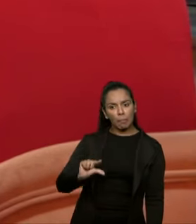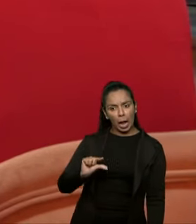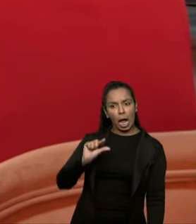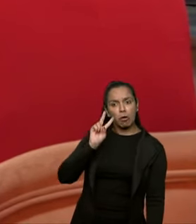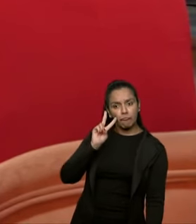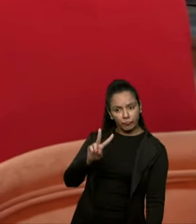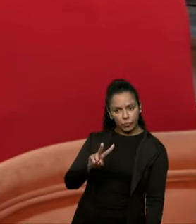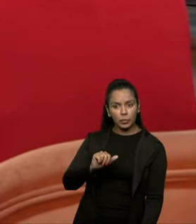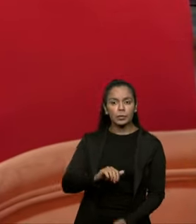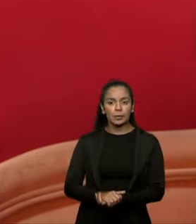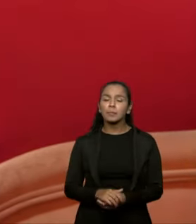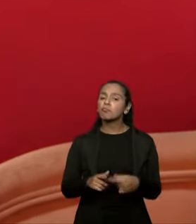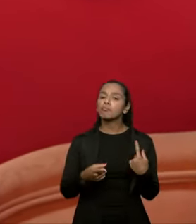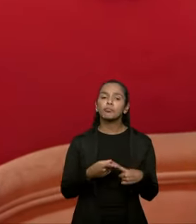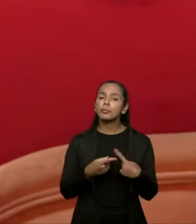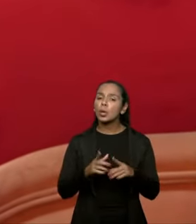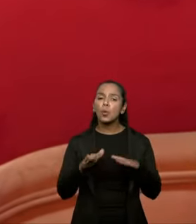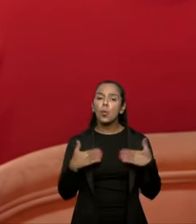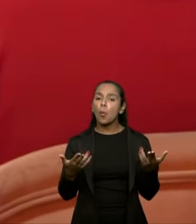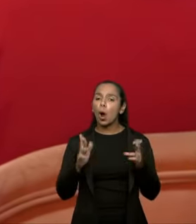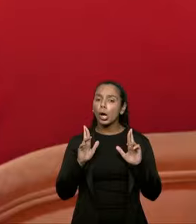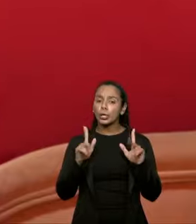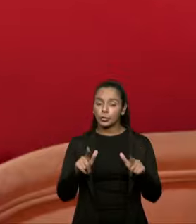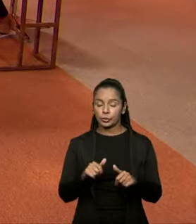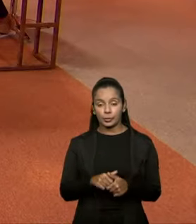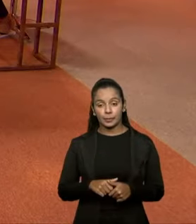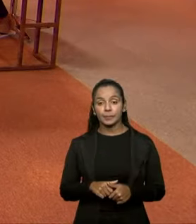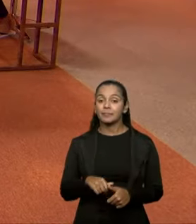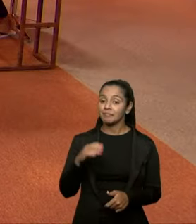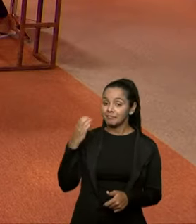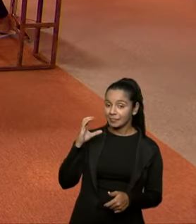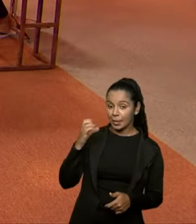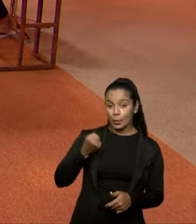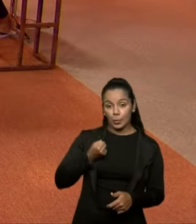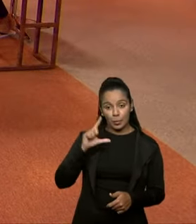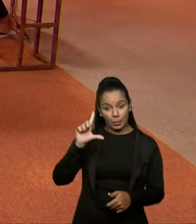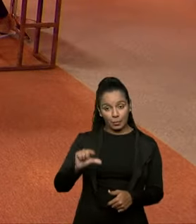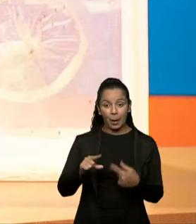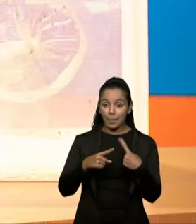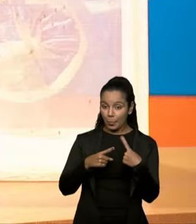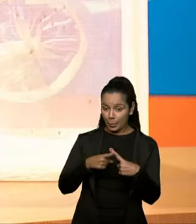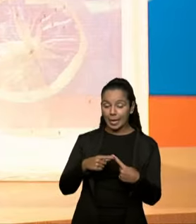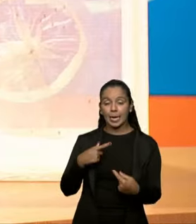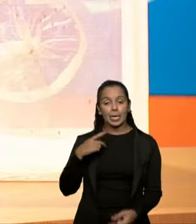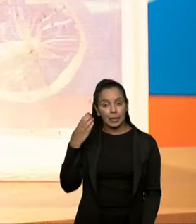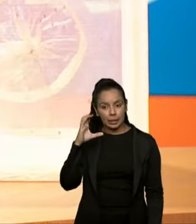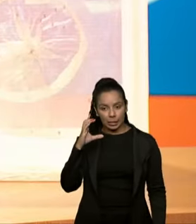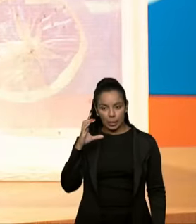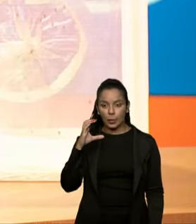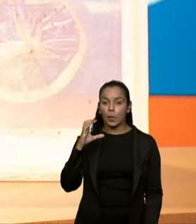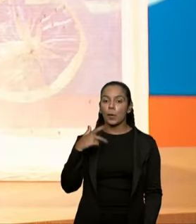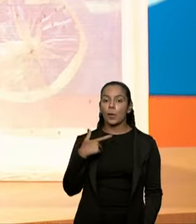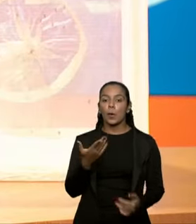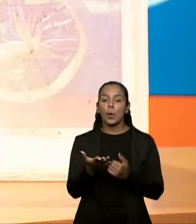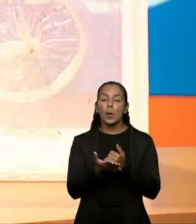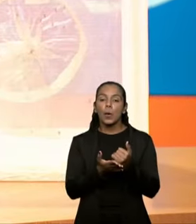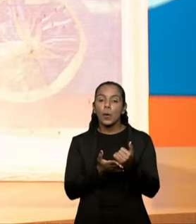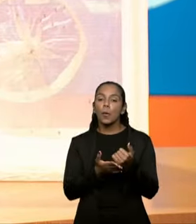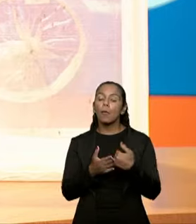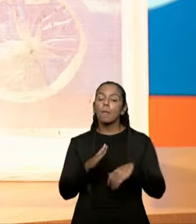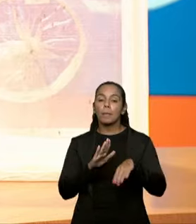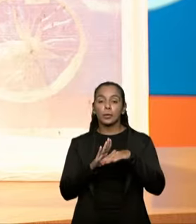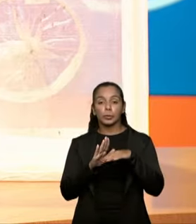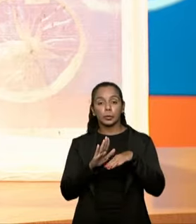isso? Por causa de quê? Qual é a diferença? Niterói está com um número baixo porque Niterói começou um... programa. Desenvolver